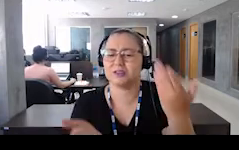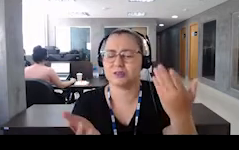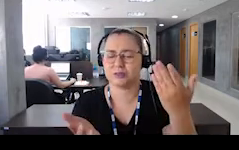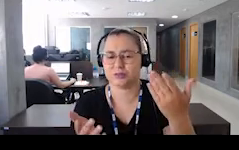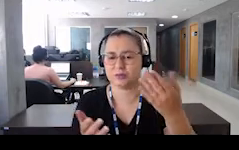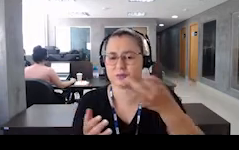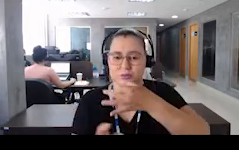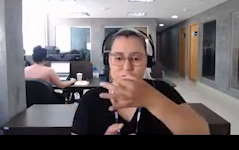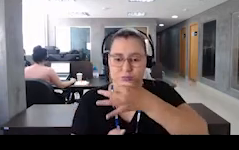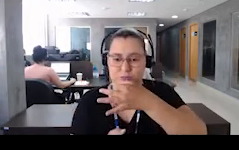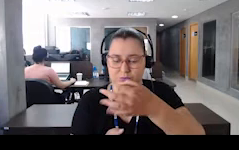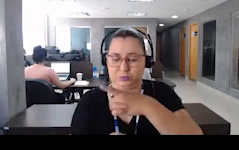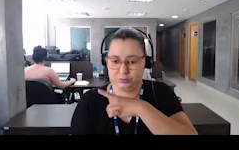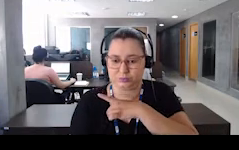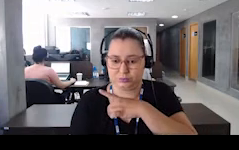som.